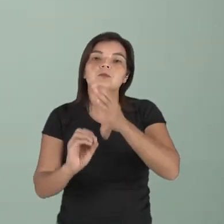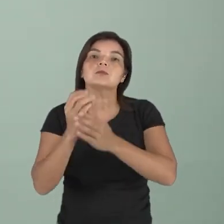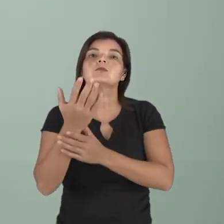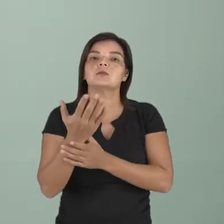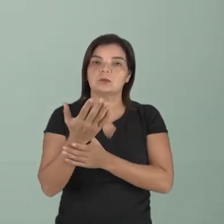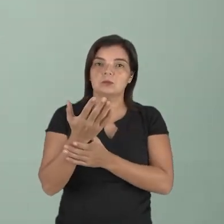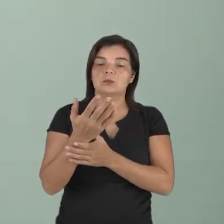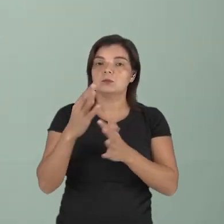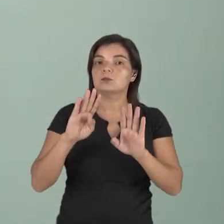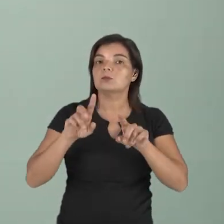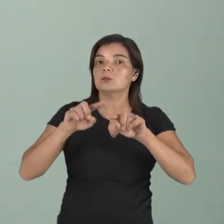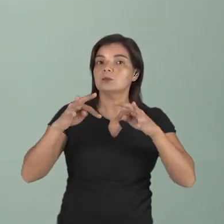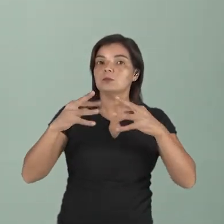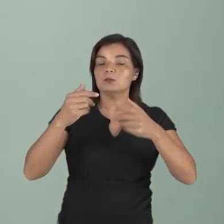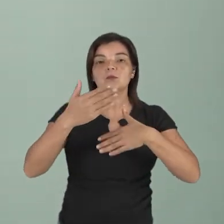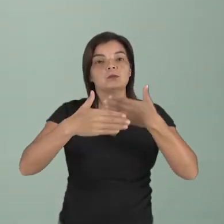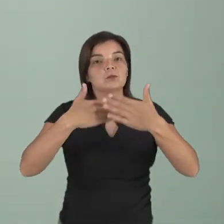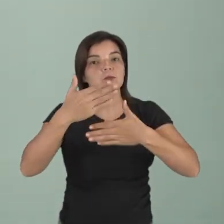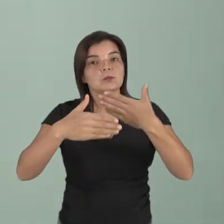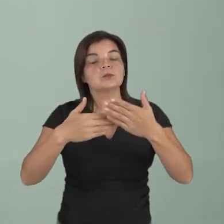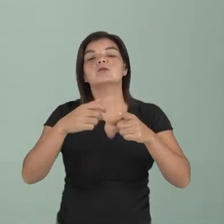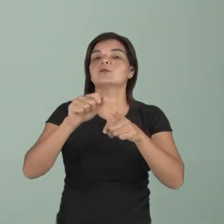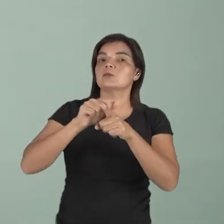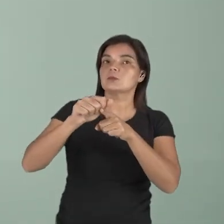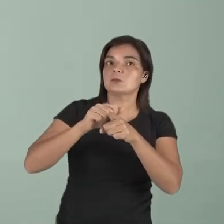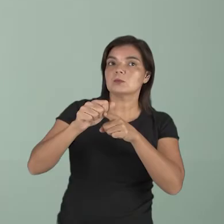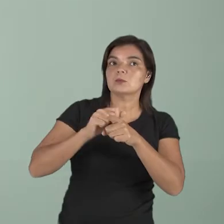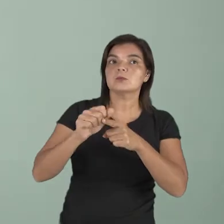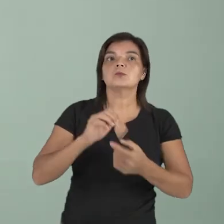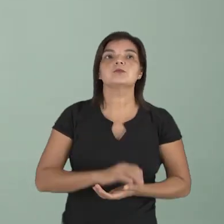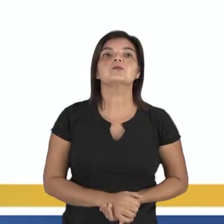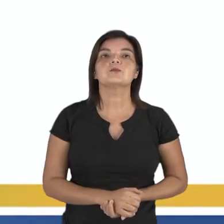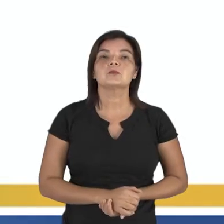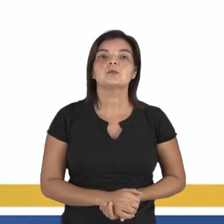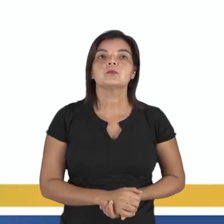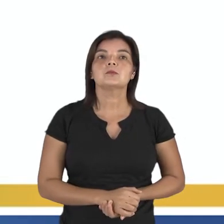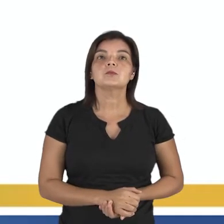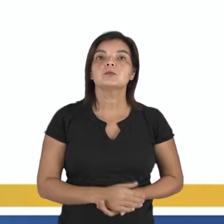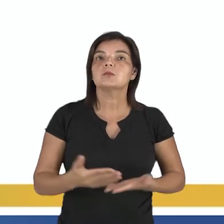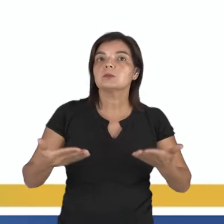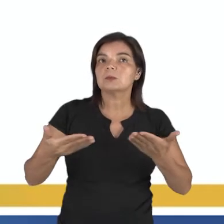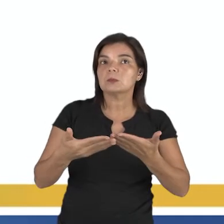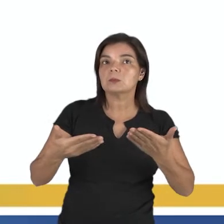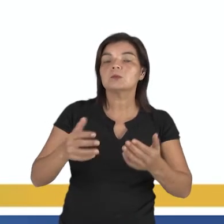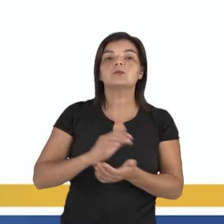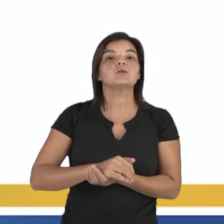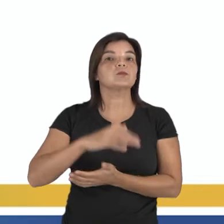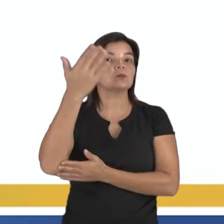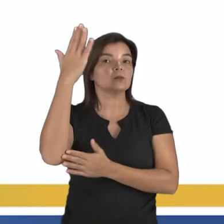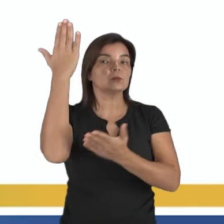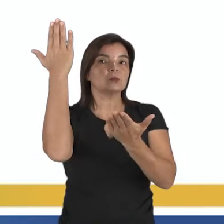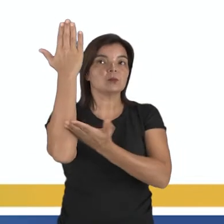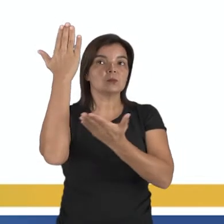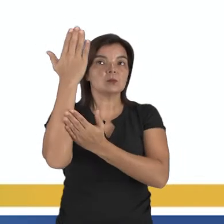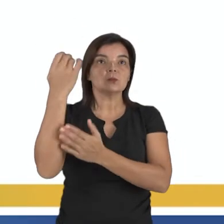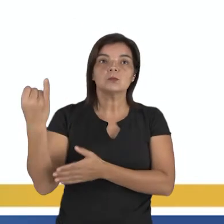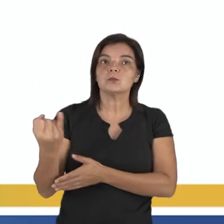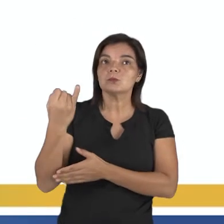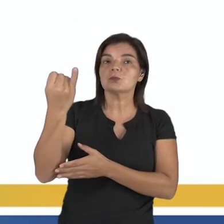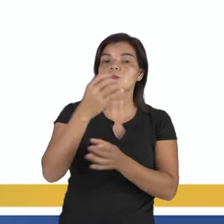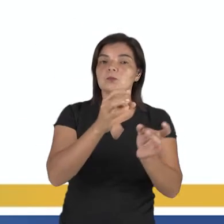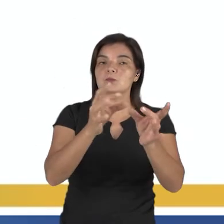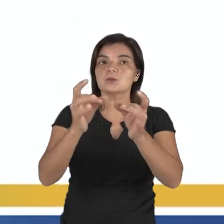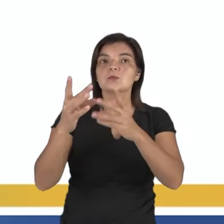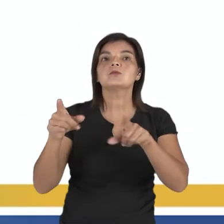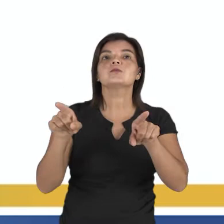surgir em torno desse processo de produção da borracha. Continuando. Atualmente, a madeira é o principal produto de exportação do